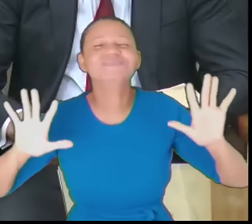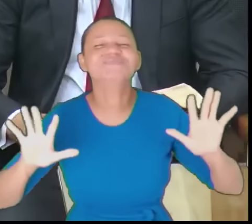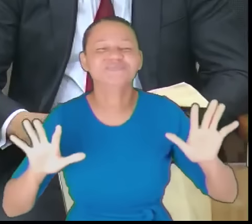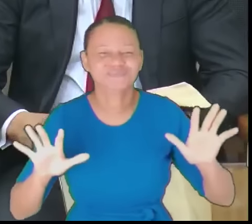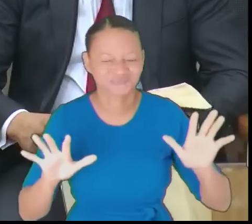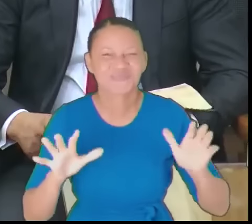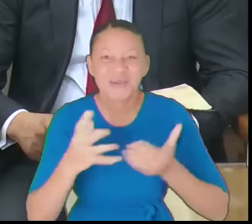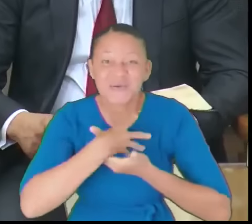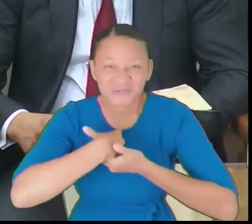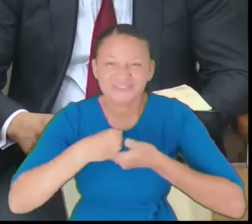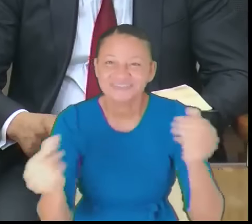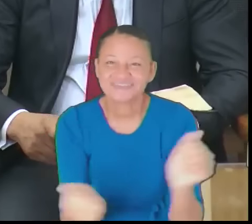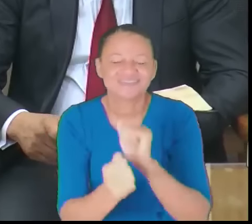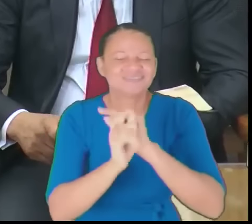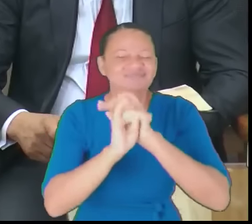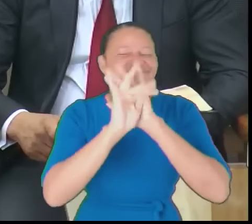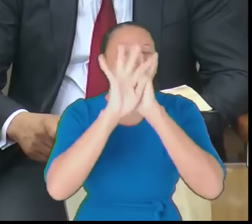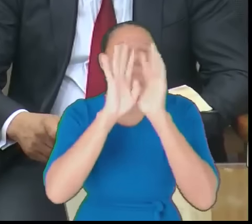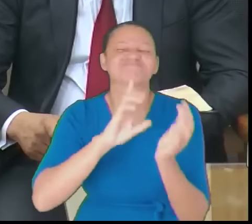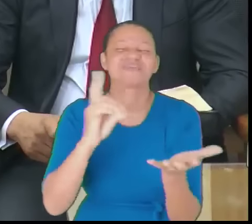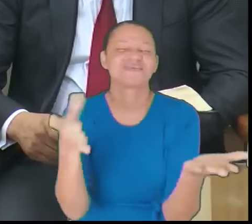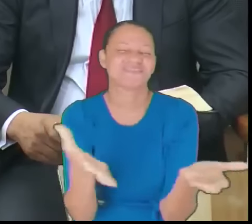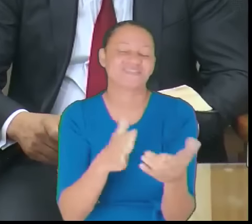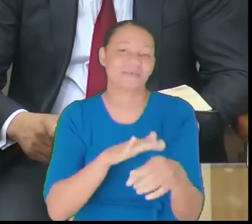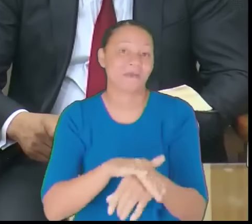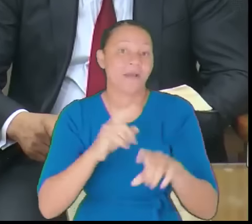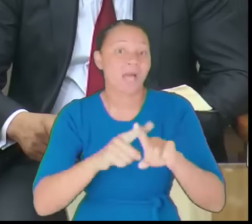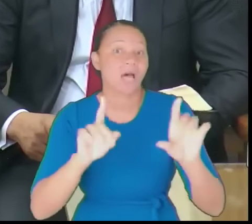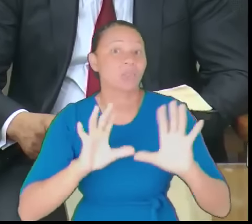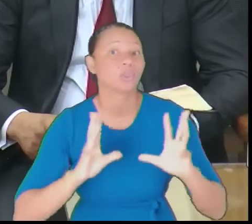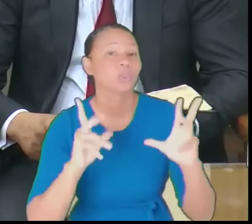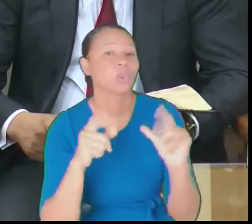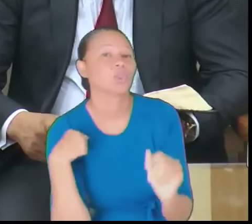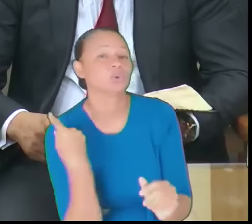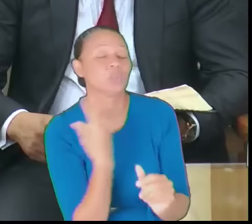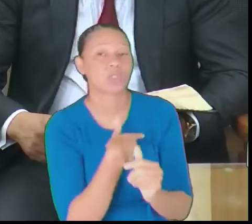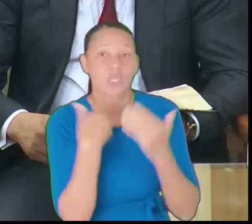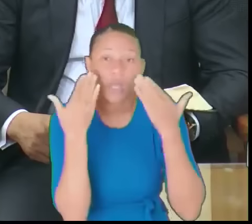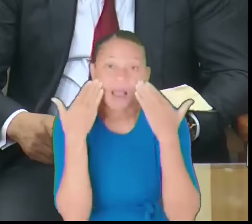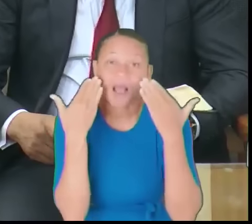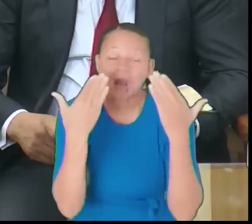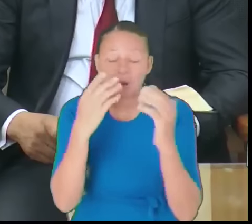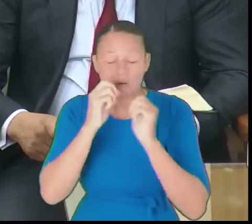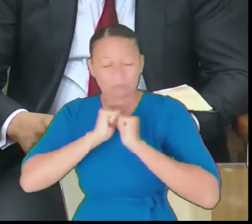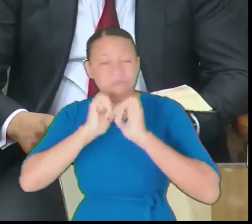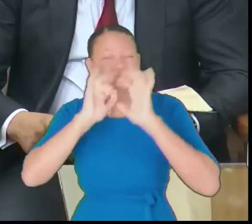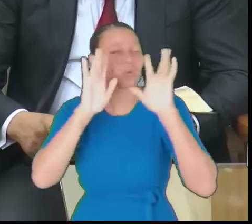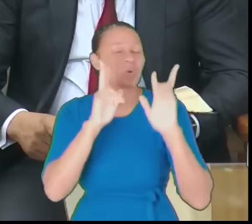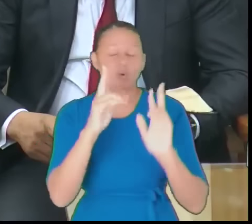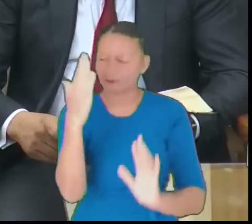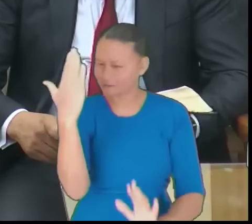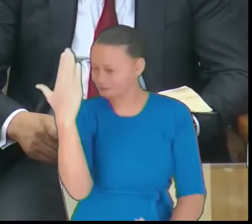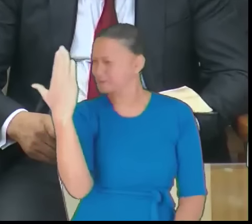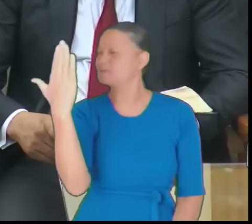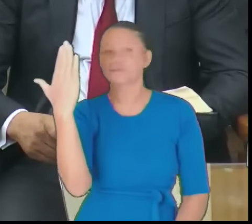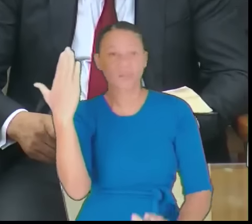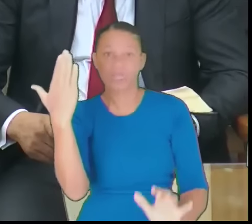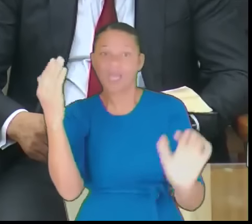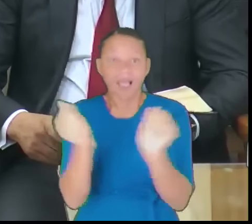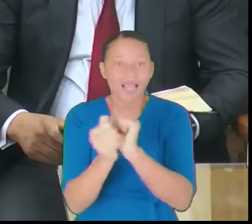Dá para dar glória para Deus nessa noite? Mas todos nós, com cara descoberta, refletindo como num espelho a glória do